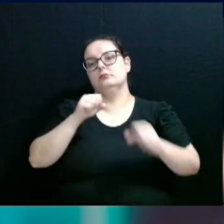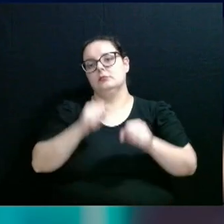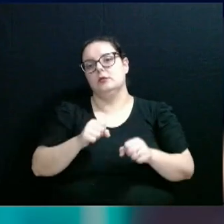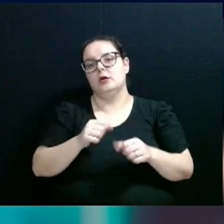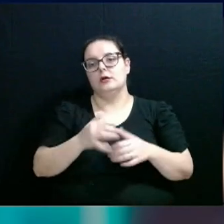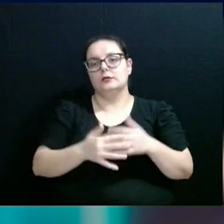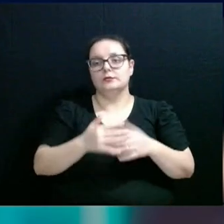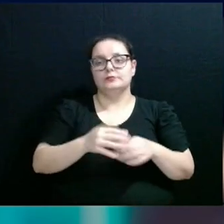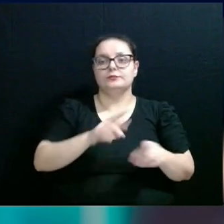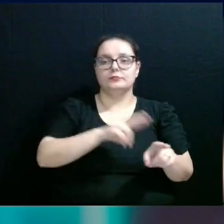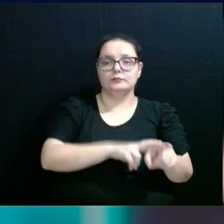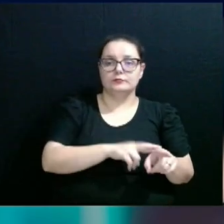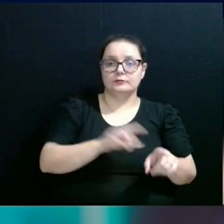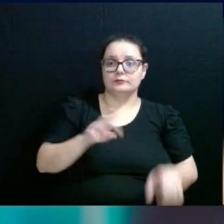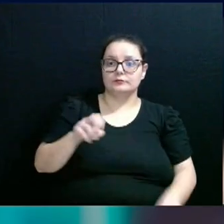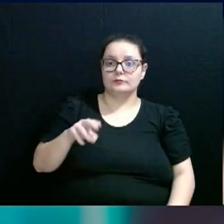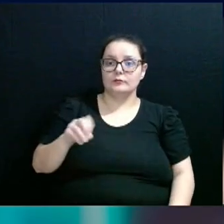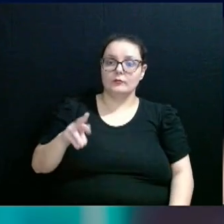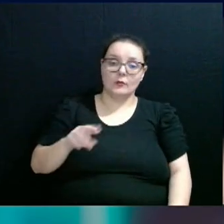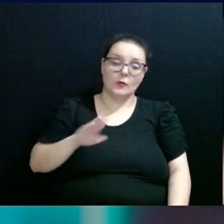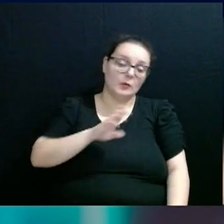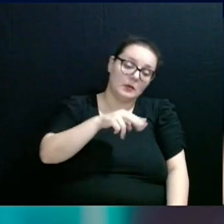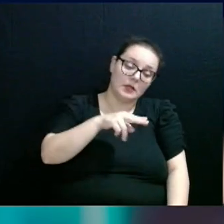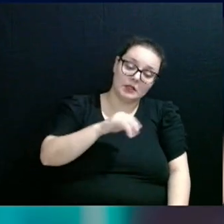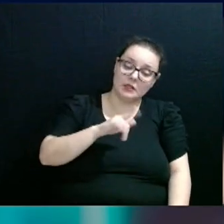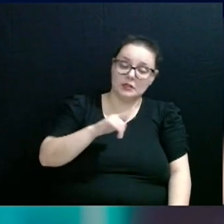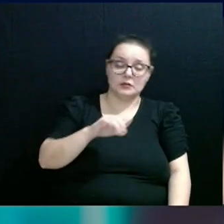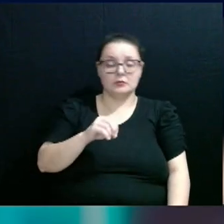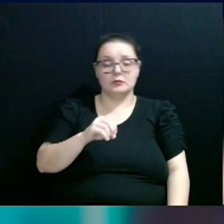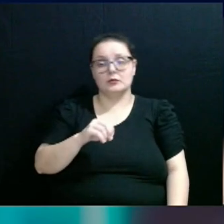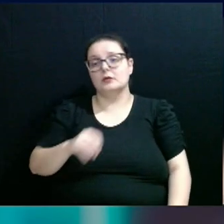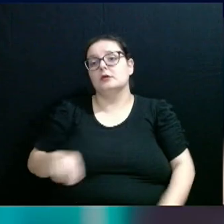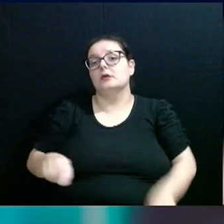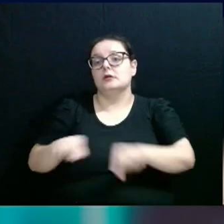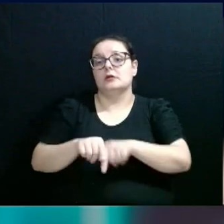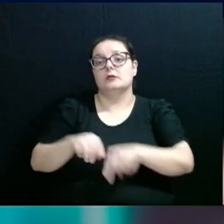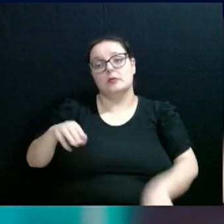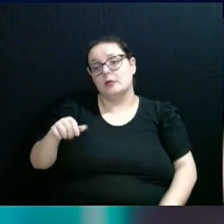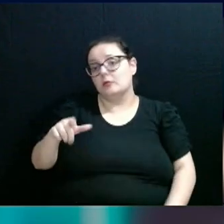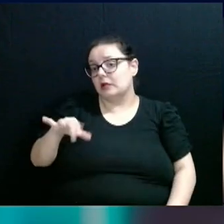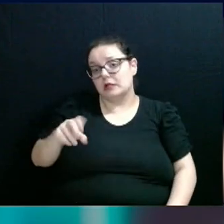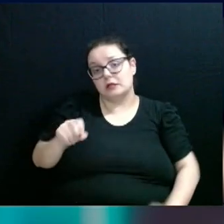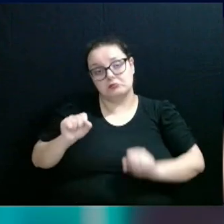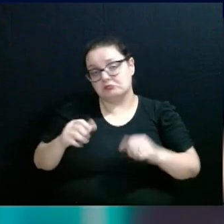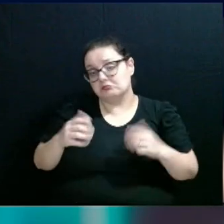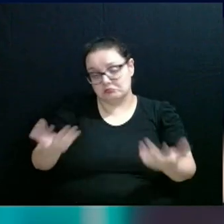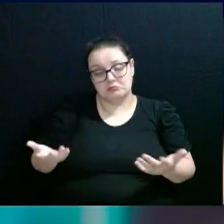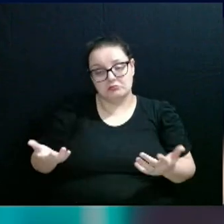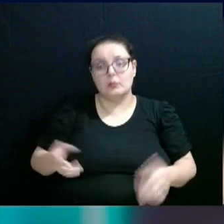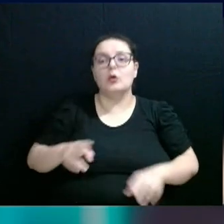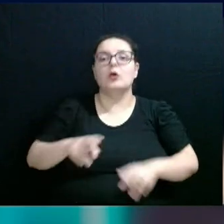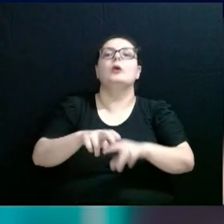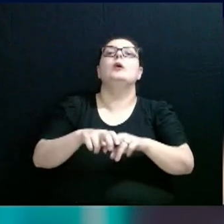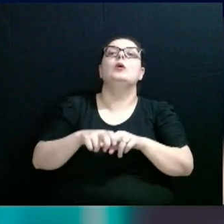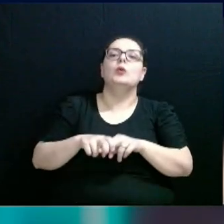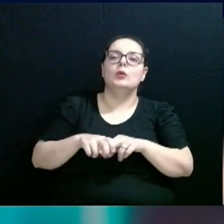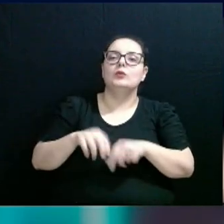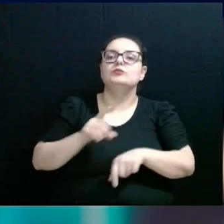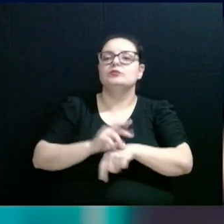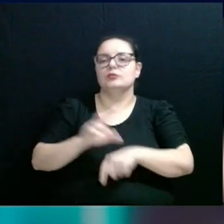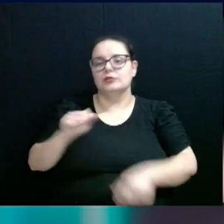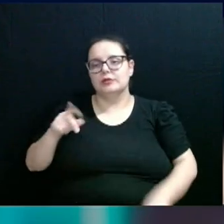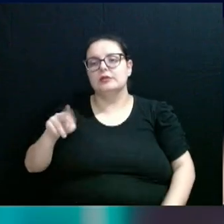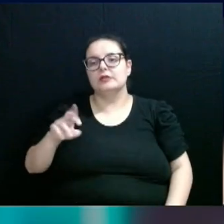benigno ou maligno, nós não sabemos. Por isso que vem essa história que o doutor André já falou, de